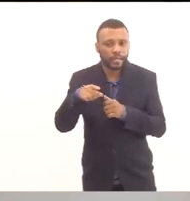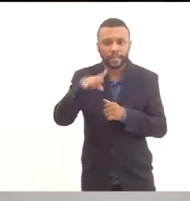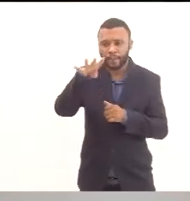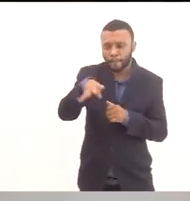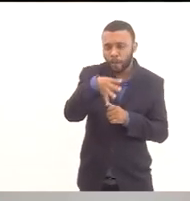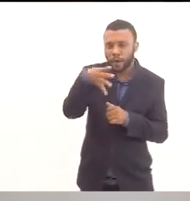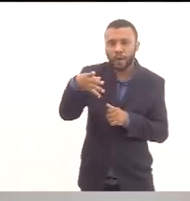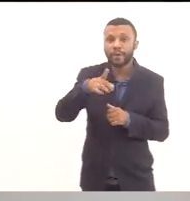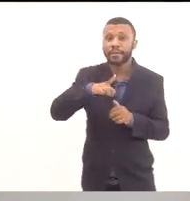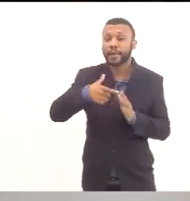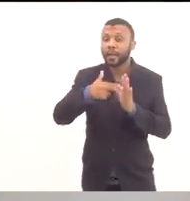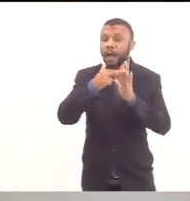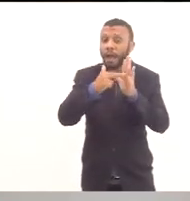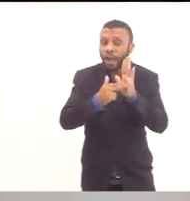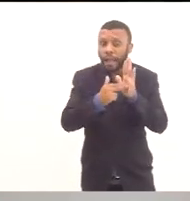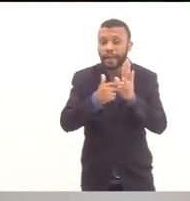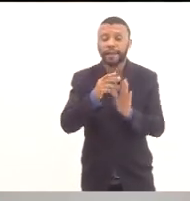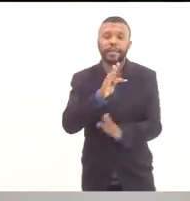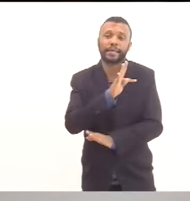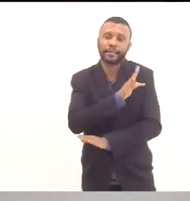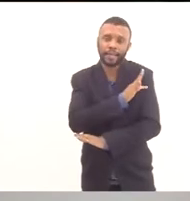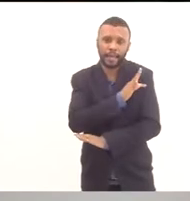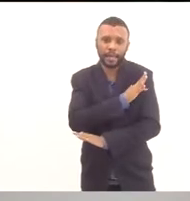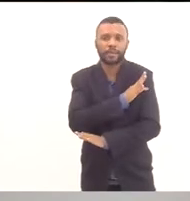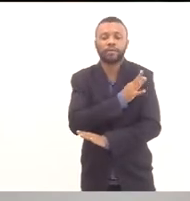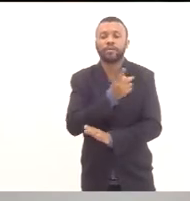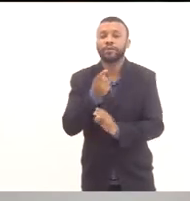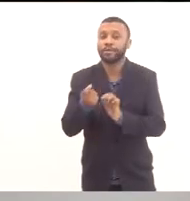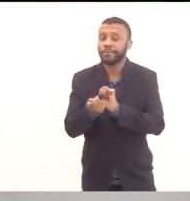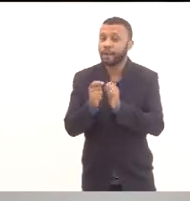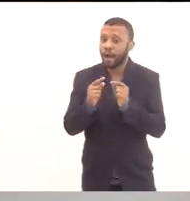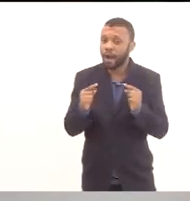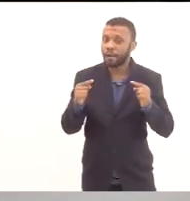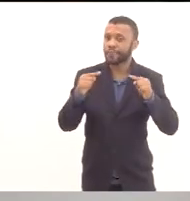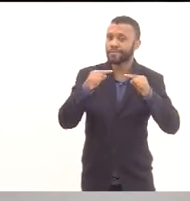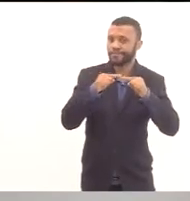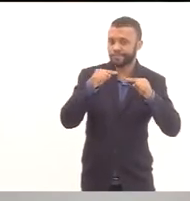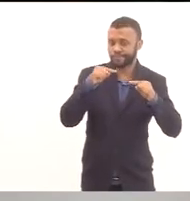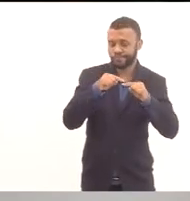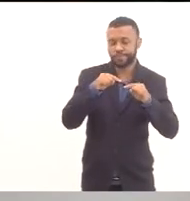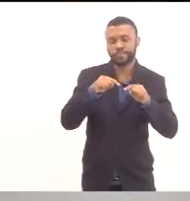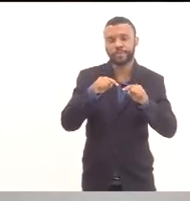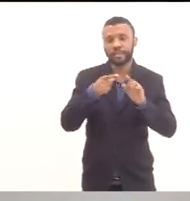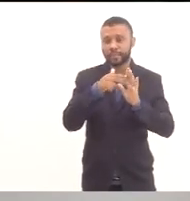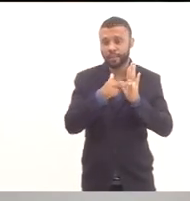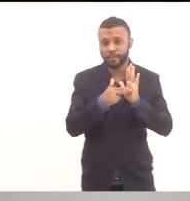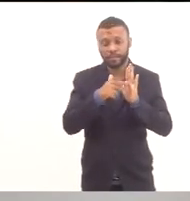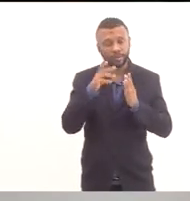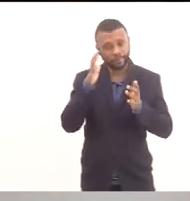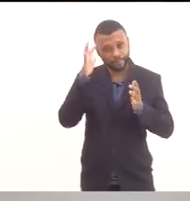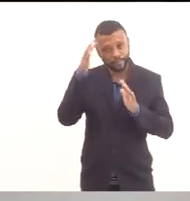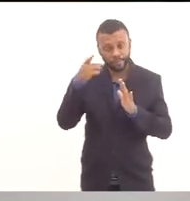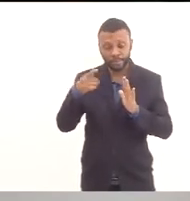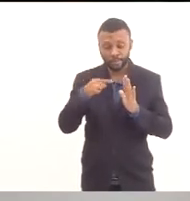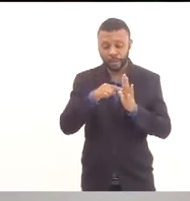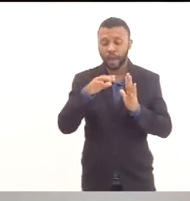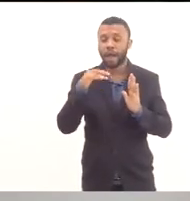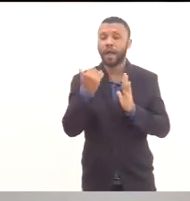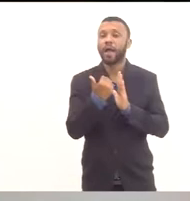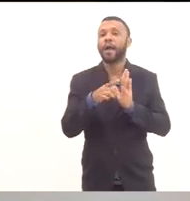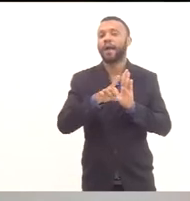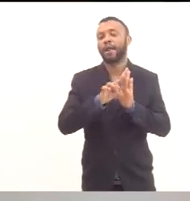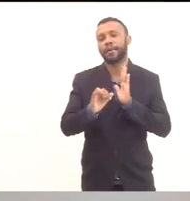programa ele tem critérios técnicos em pagamento Netflix séries eles são definidos Justamente na própria legislação do programa